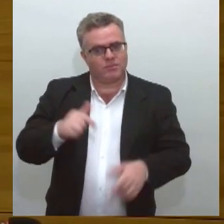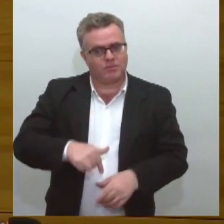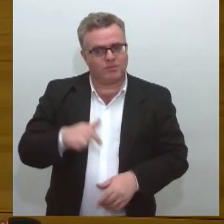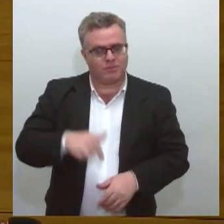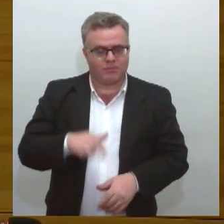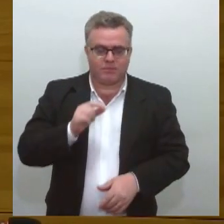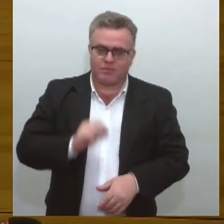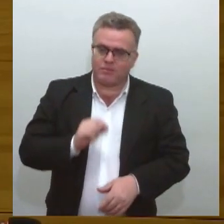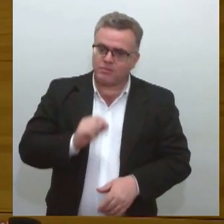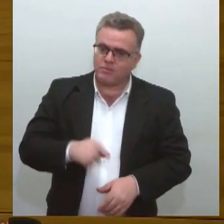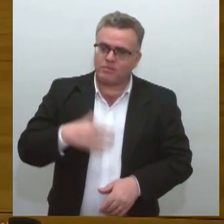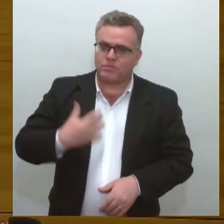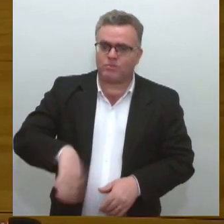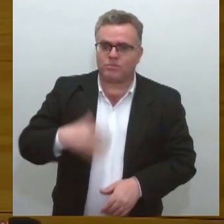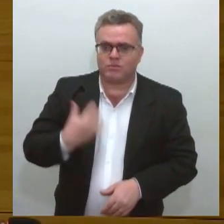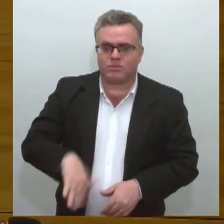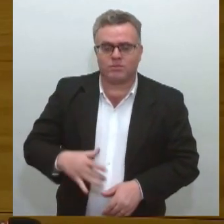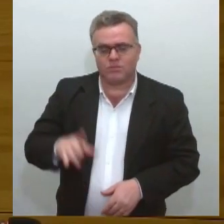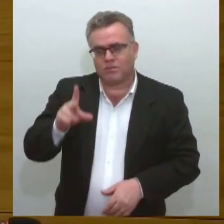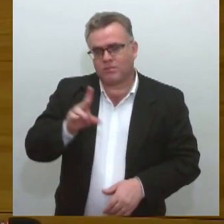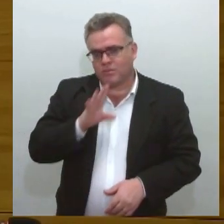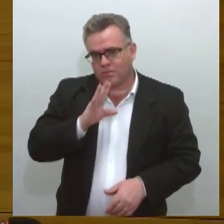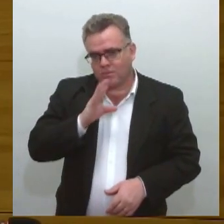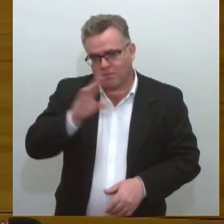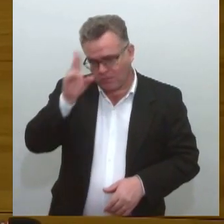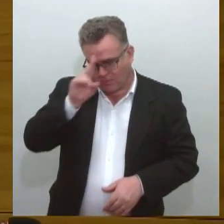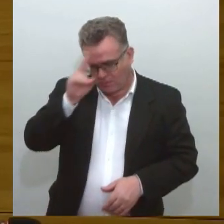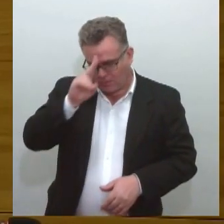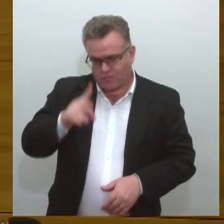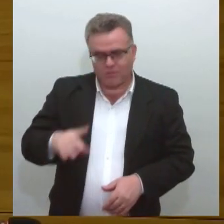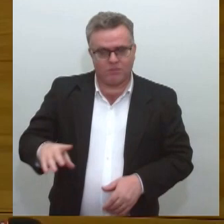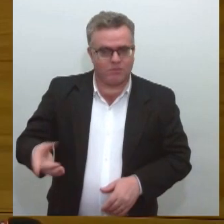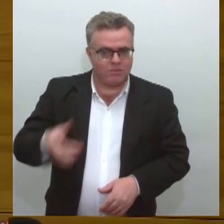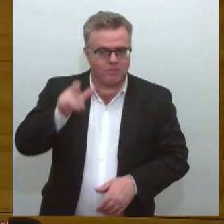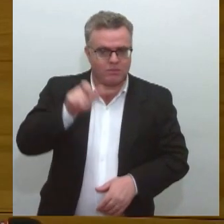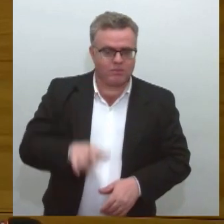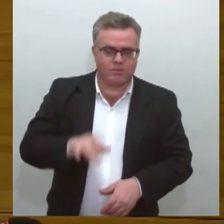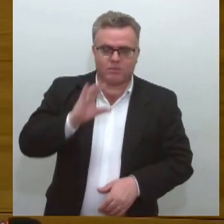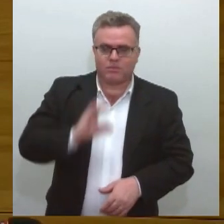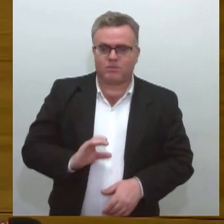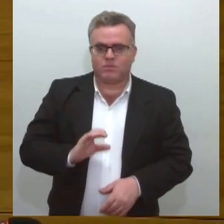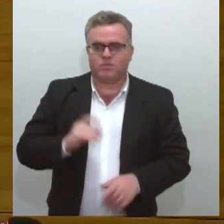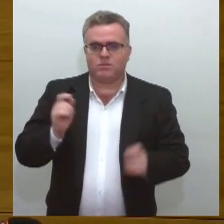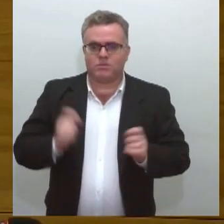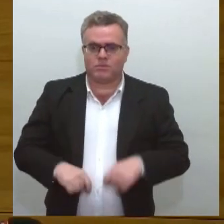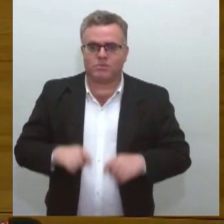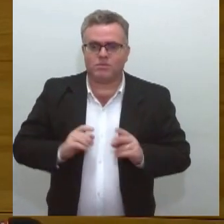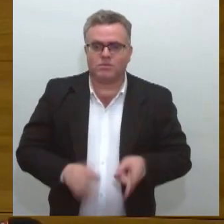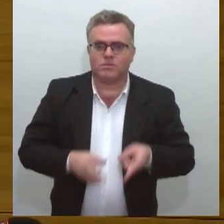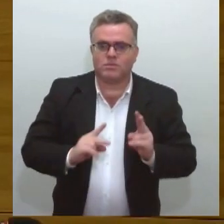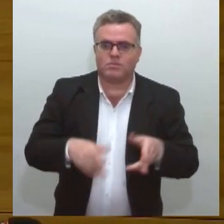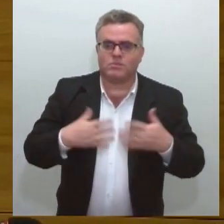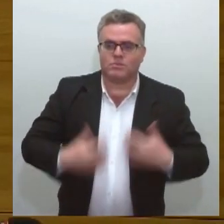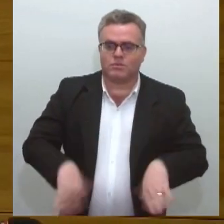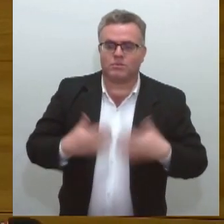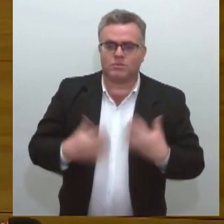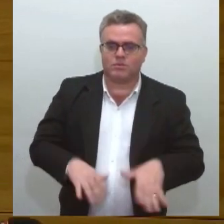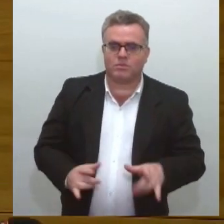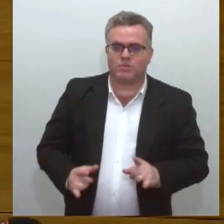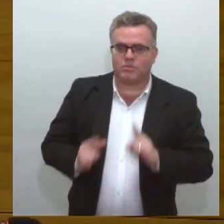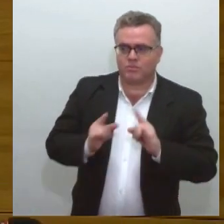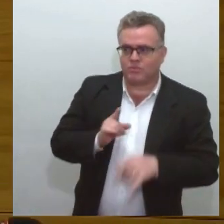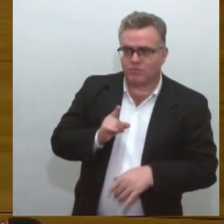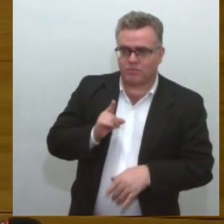de história, educação cidadã e educação parlamentar. Nós saímos do Palácio Fausto Cardoso, onde funciona a